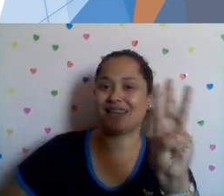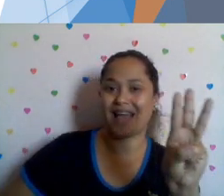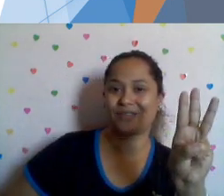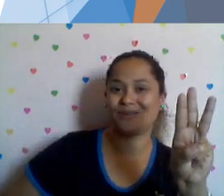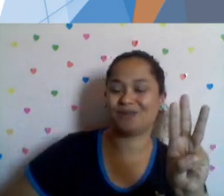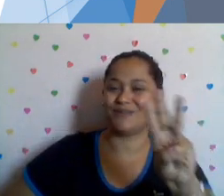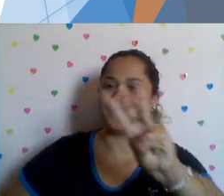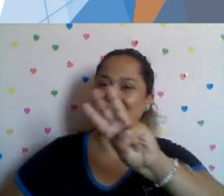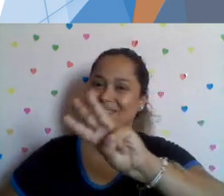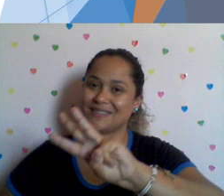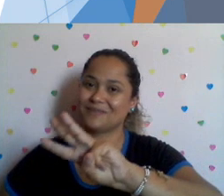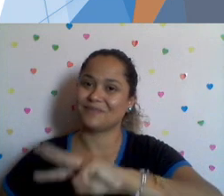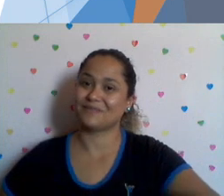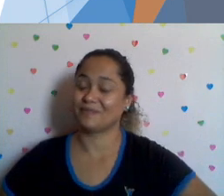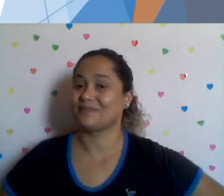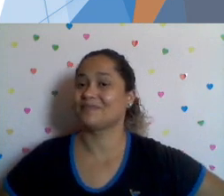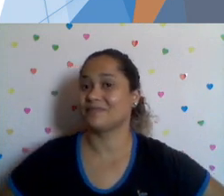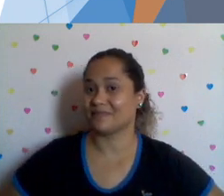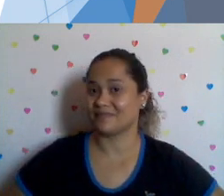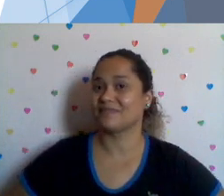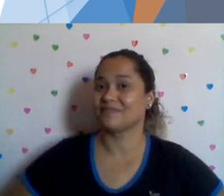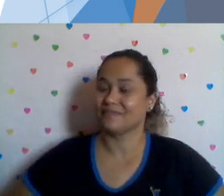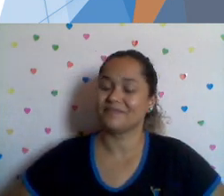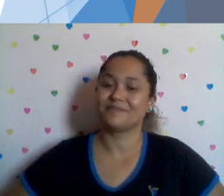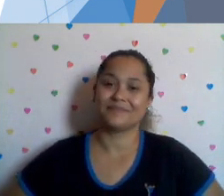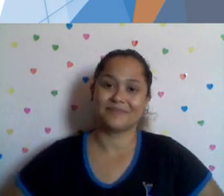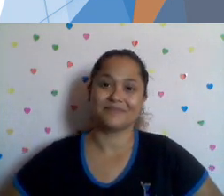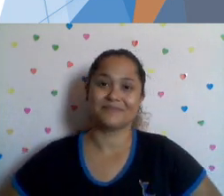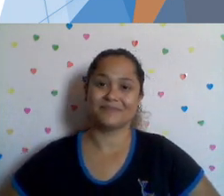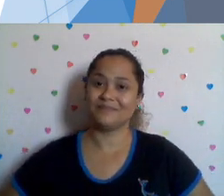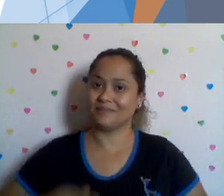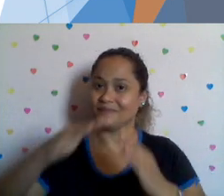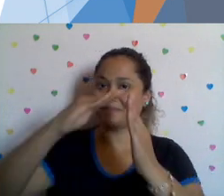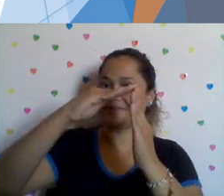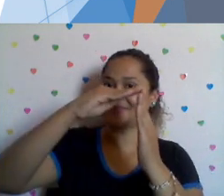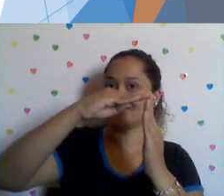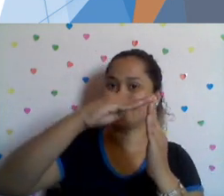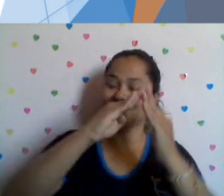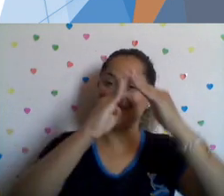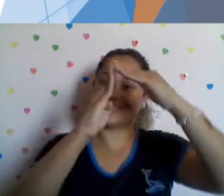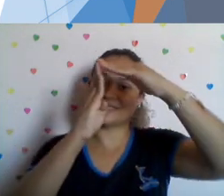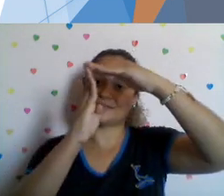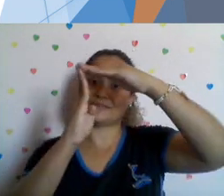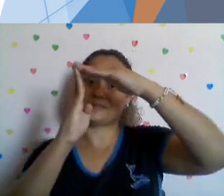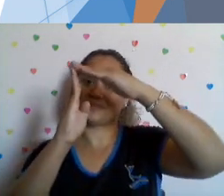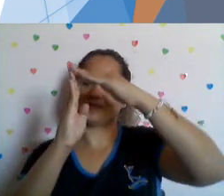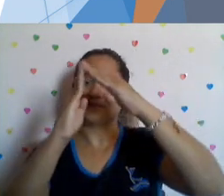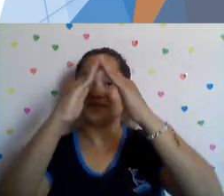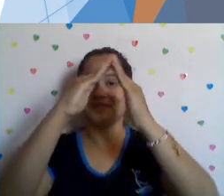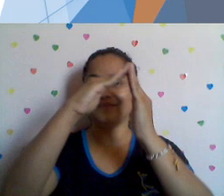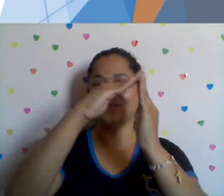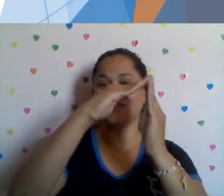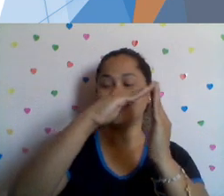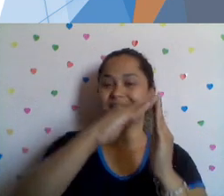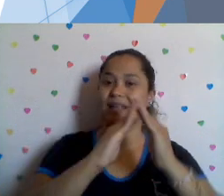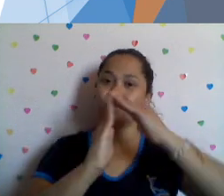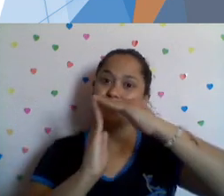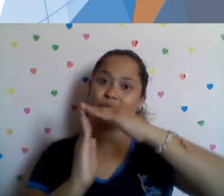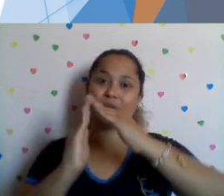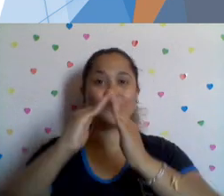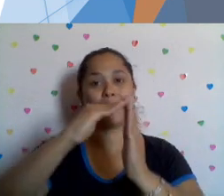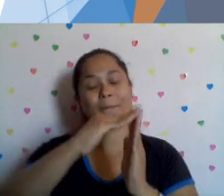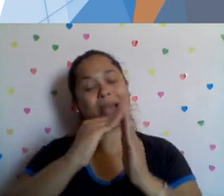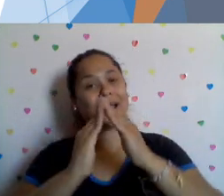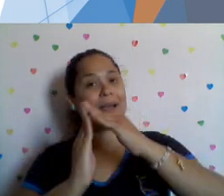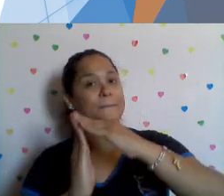três lados, formando uma pirâmide, também uma montanha, o bonito teto